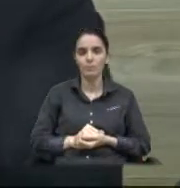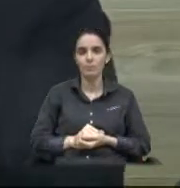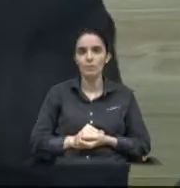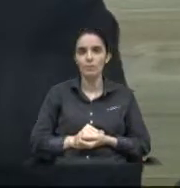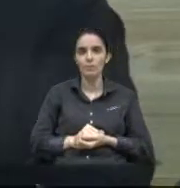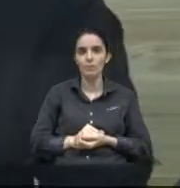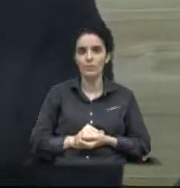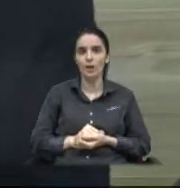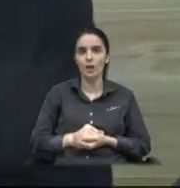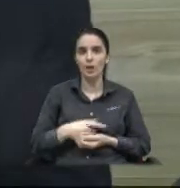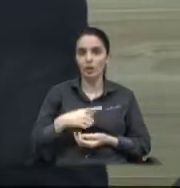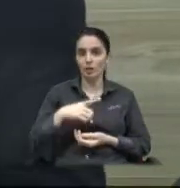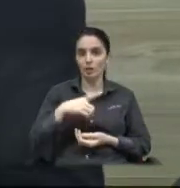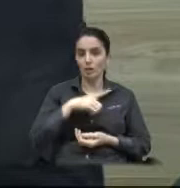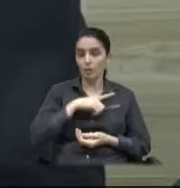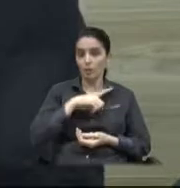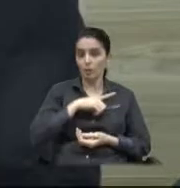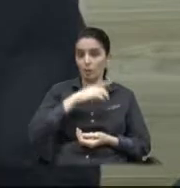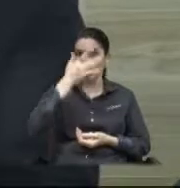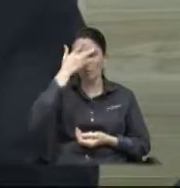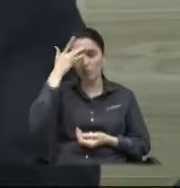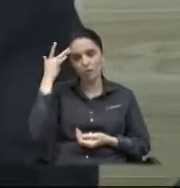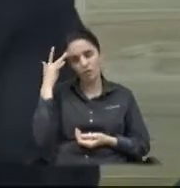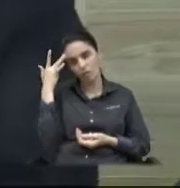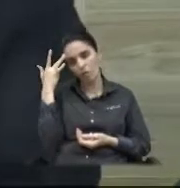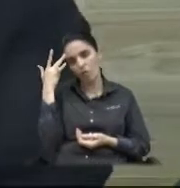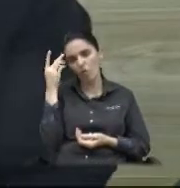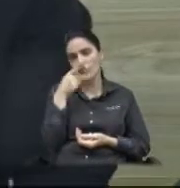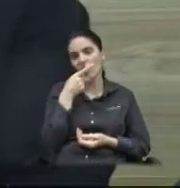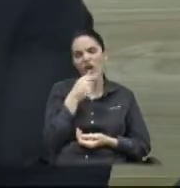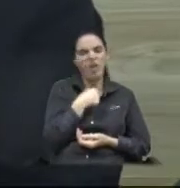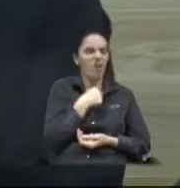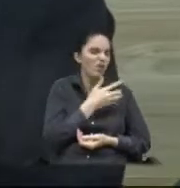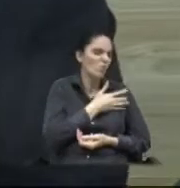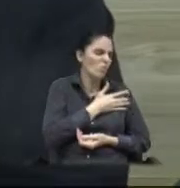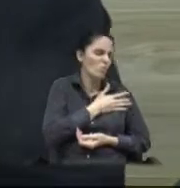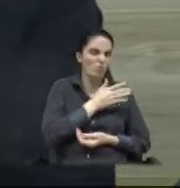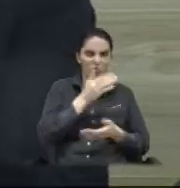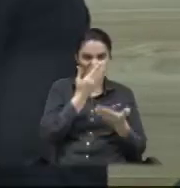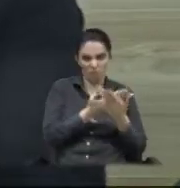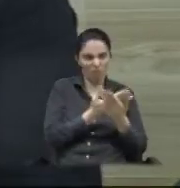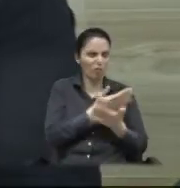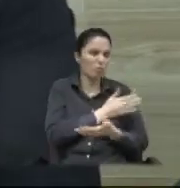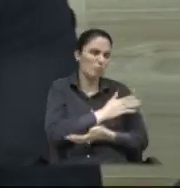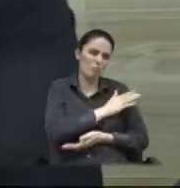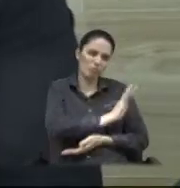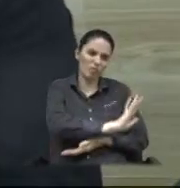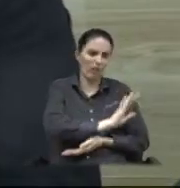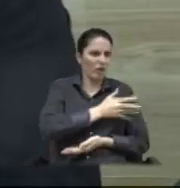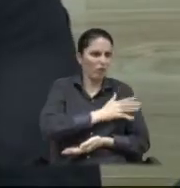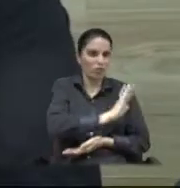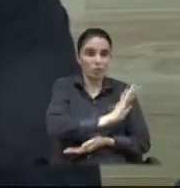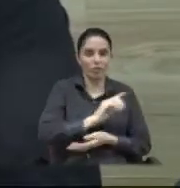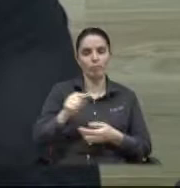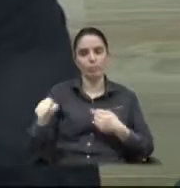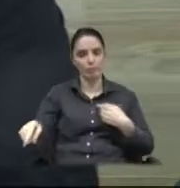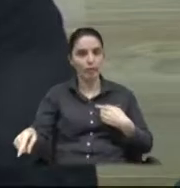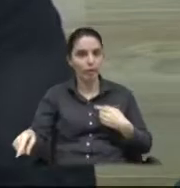devido às dificuldades, o cidadão não quer estudar. Então, essa é uma história de muita luz, de força de vontade.